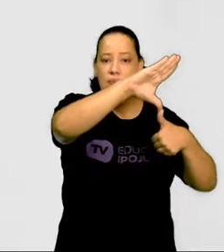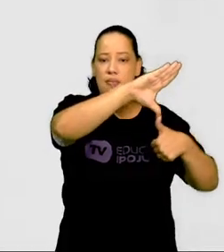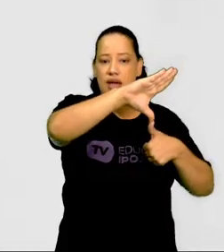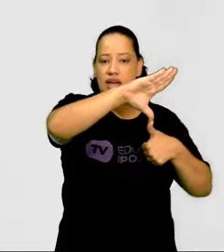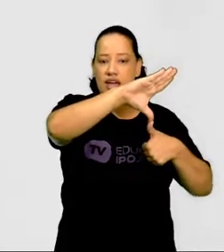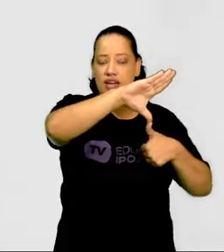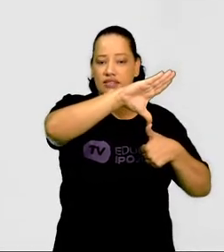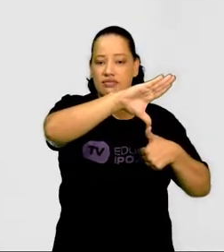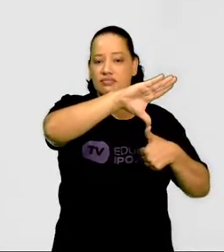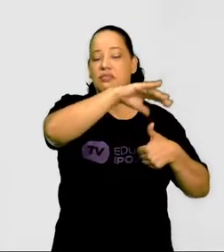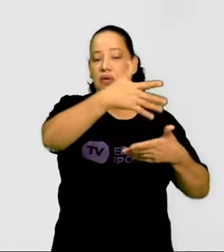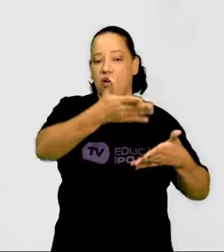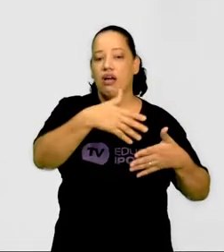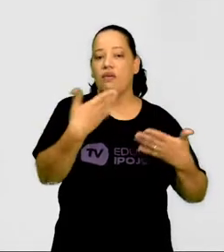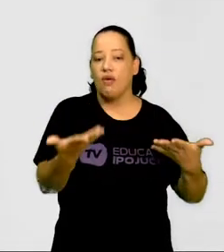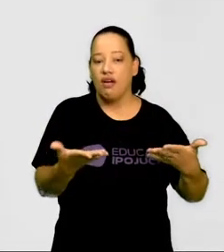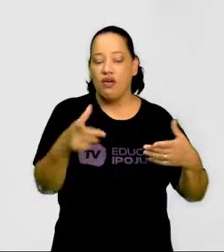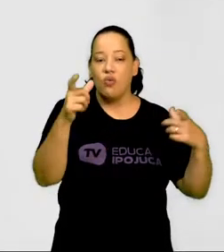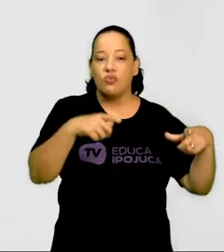estamos?